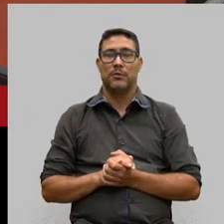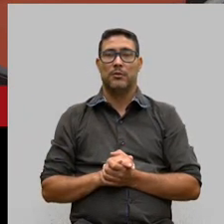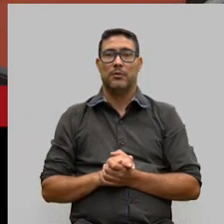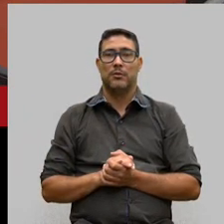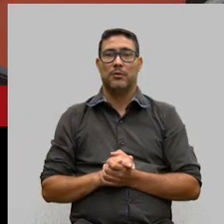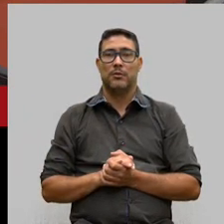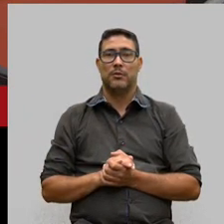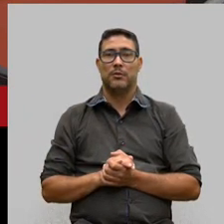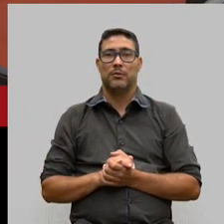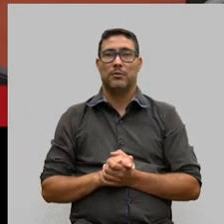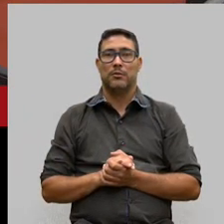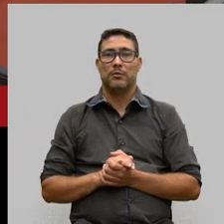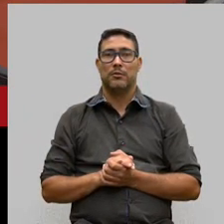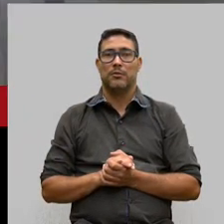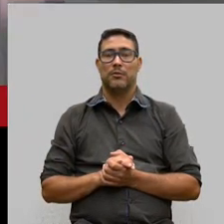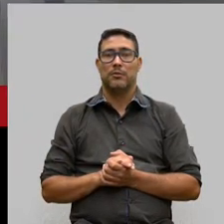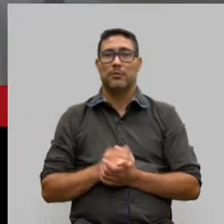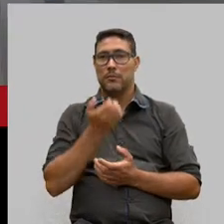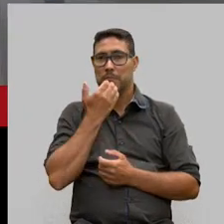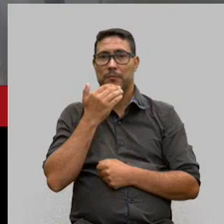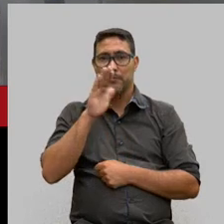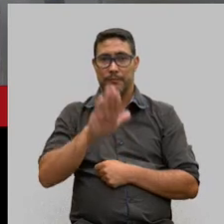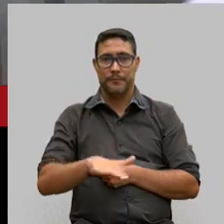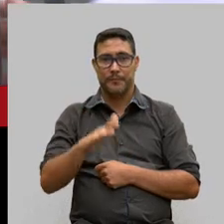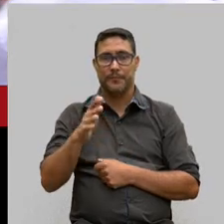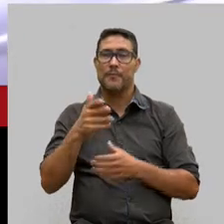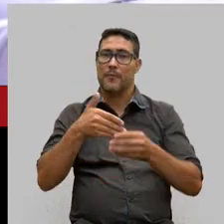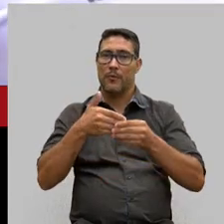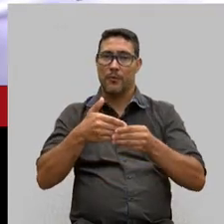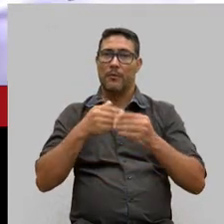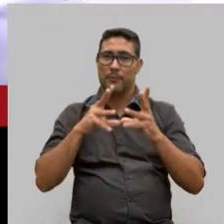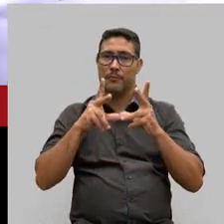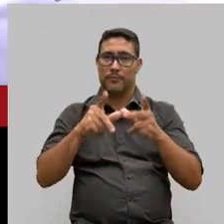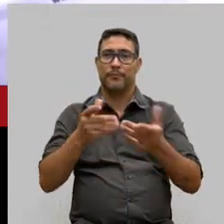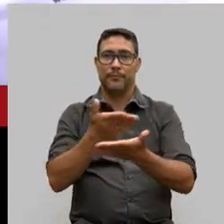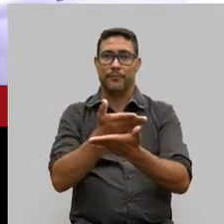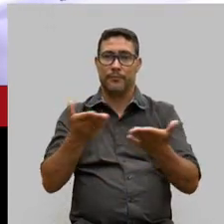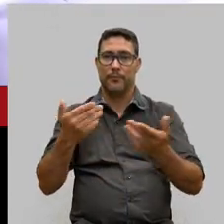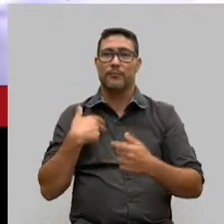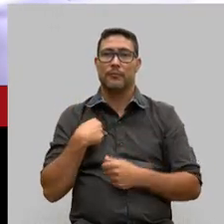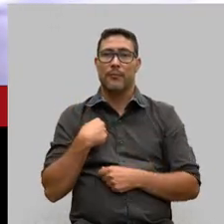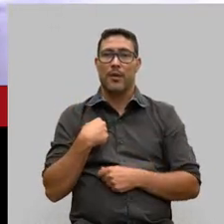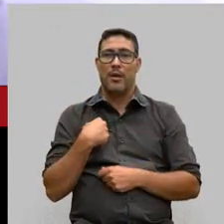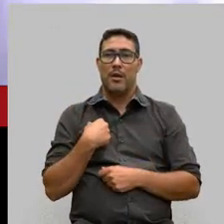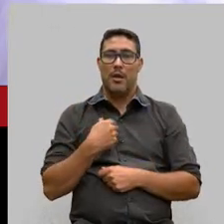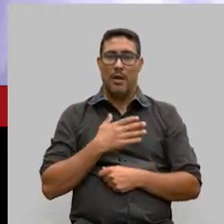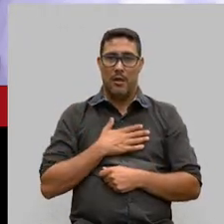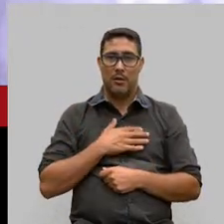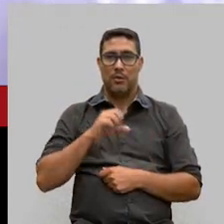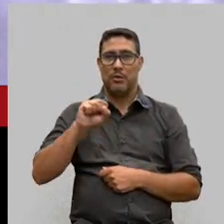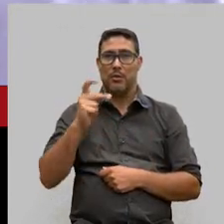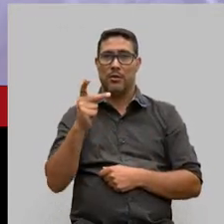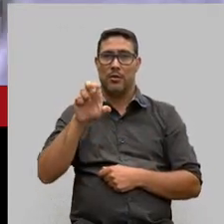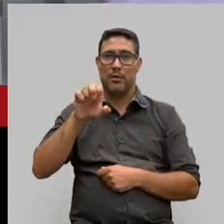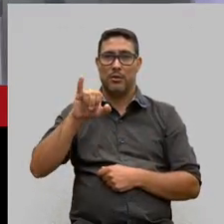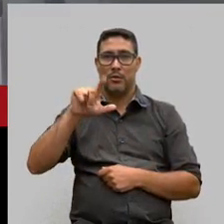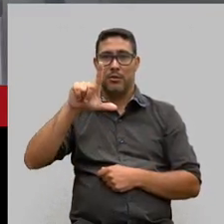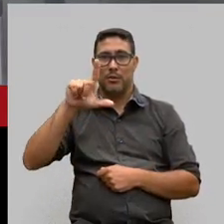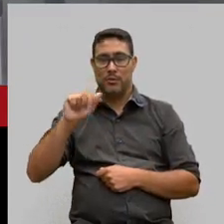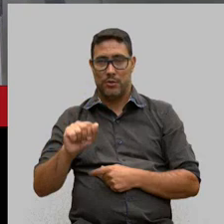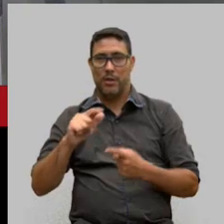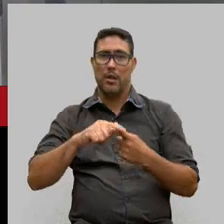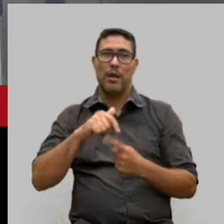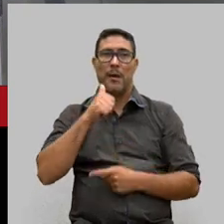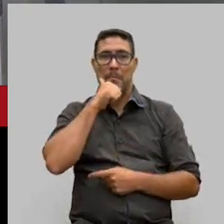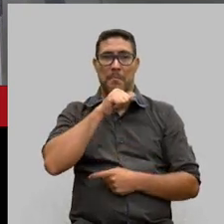Shirley Boa tarde Deputado cumprimento toda a mesa eu sou Sheila mãe do João Vitor de 24